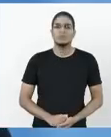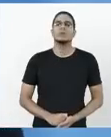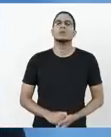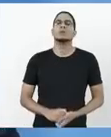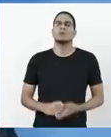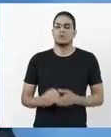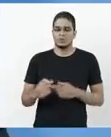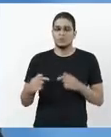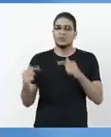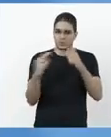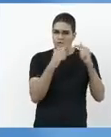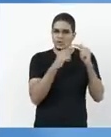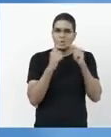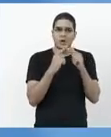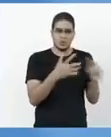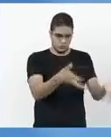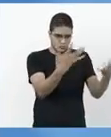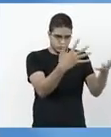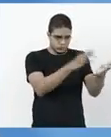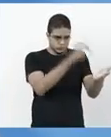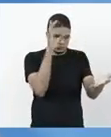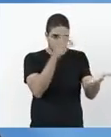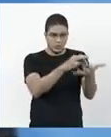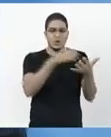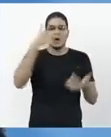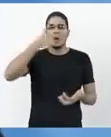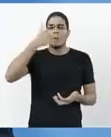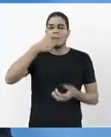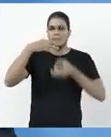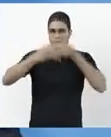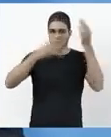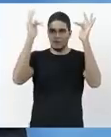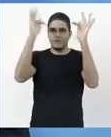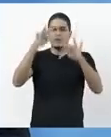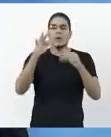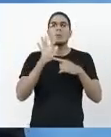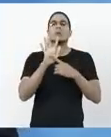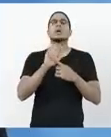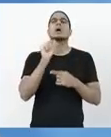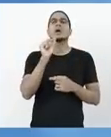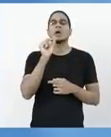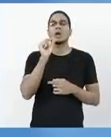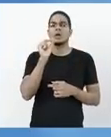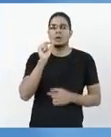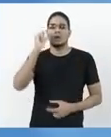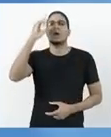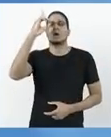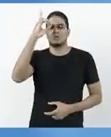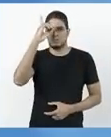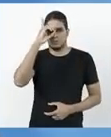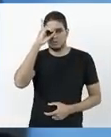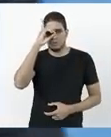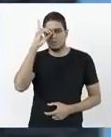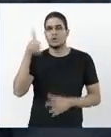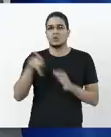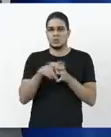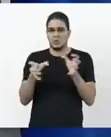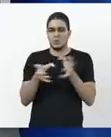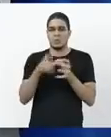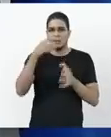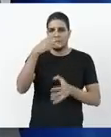Conforme o sorteio, o primeiro a fazer as considerações finais na noite de hoje é o candidato Edmilson Rodrigues, do PSOL, com a